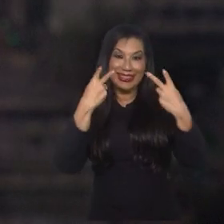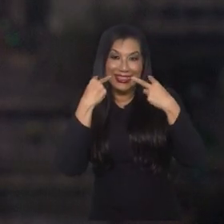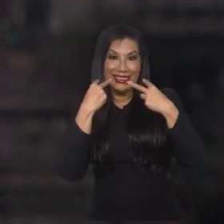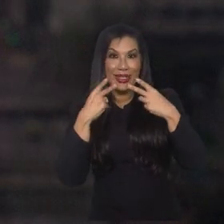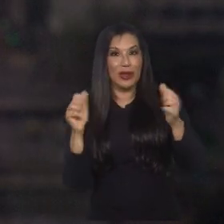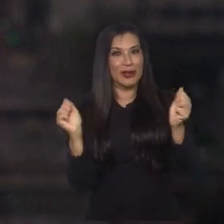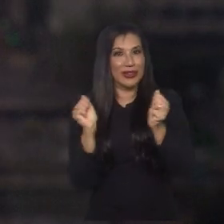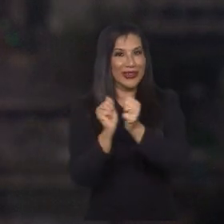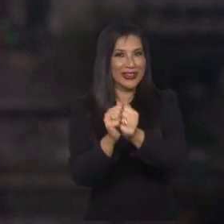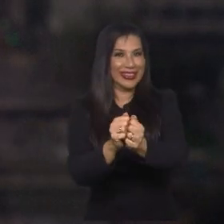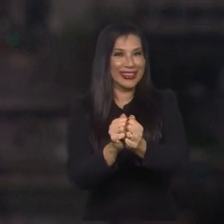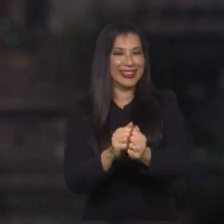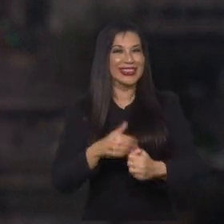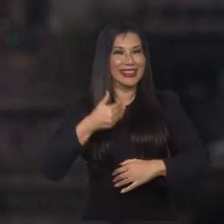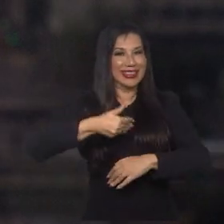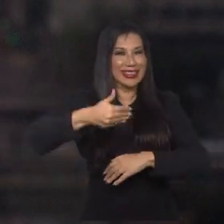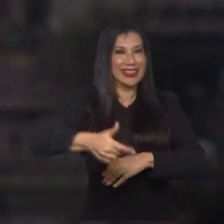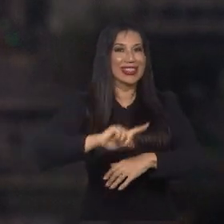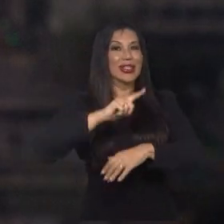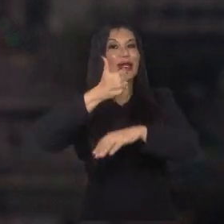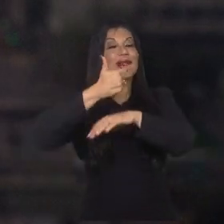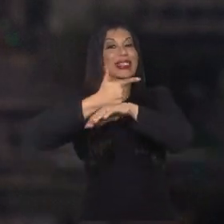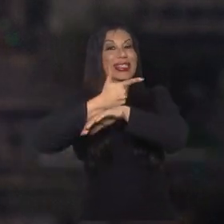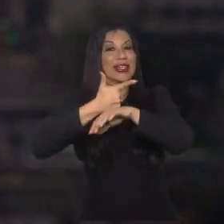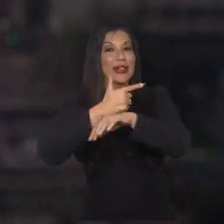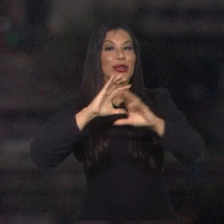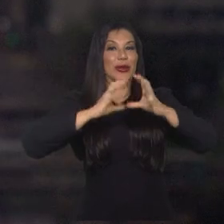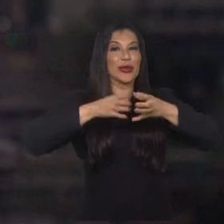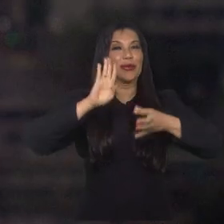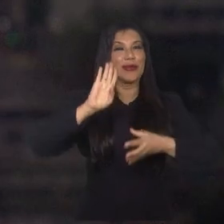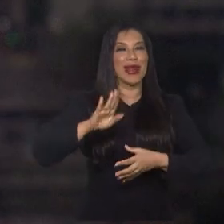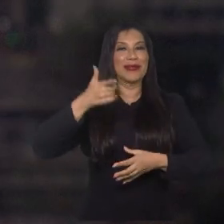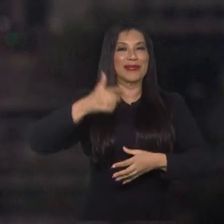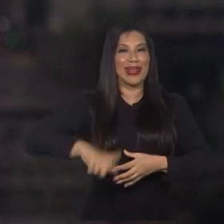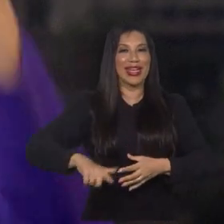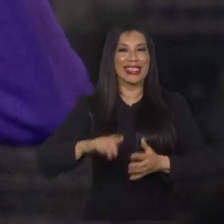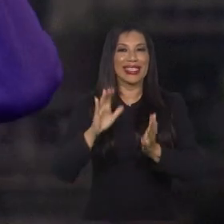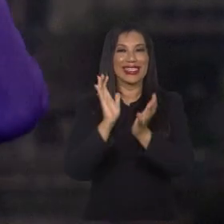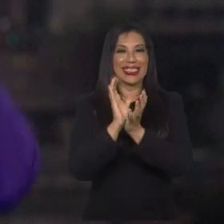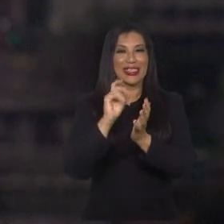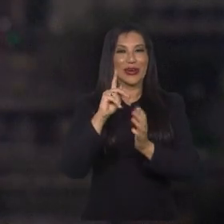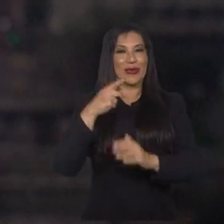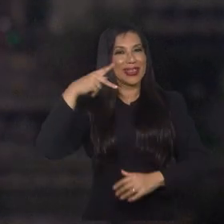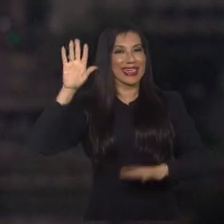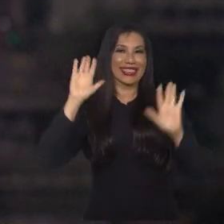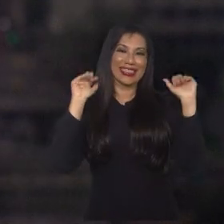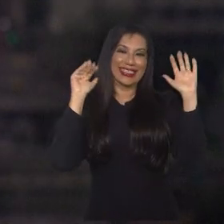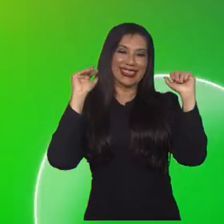fique com a gente. No próximo episódio tem o Grupo B e tem muito mais Copa delas. Até lá!